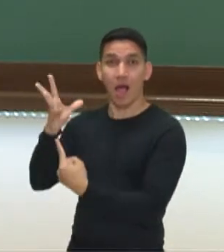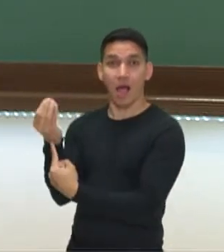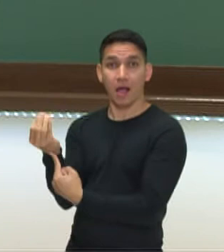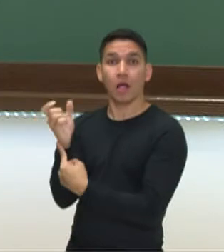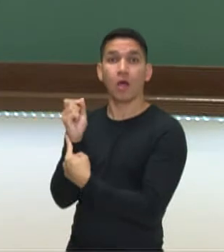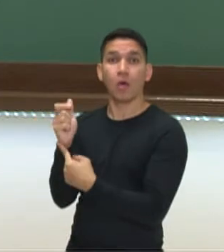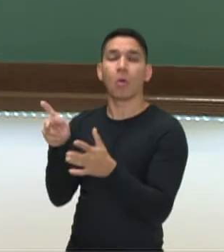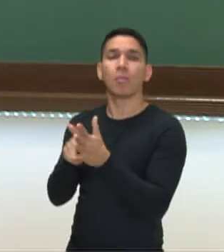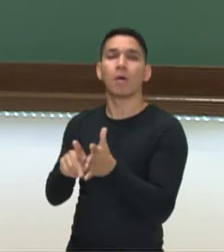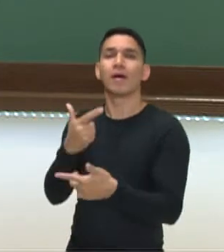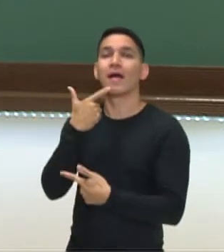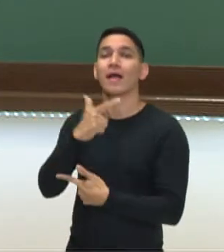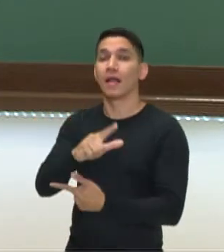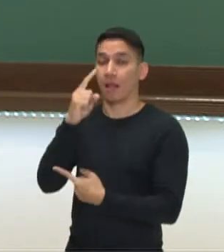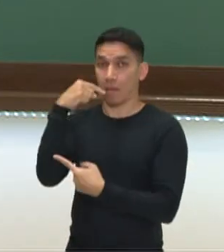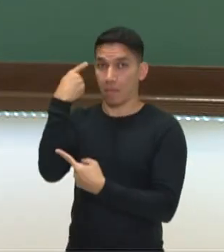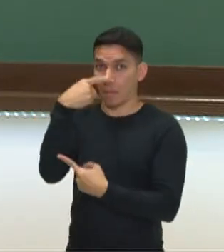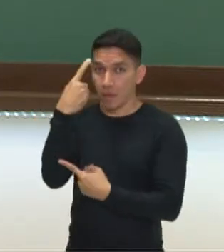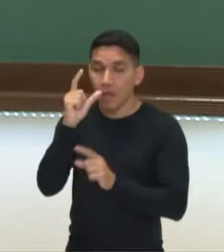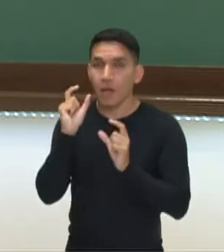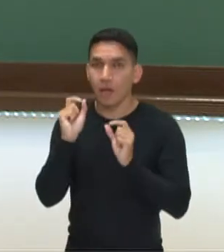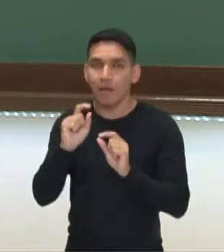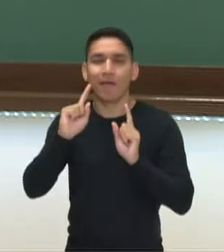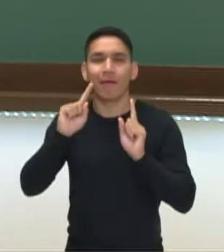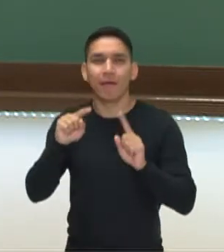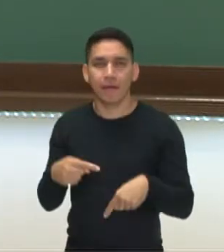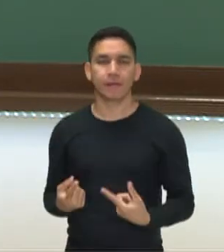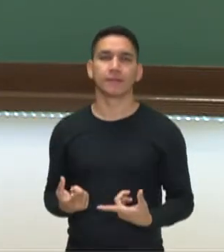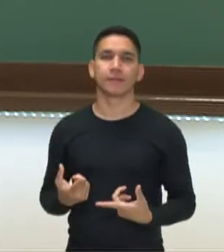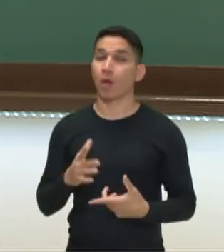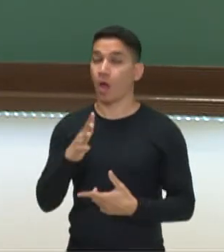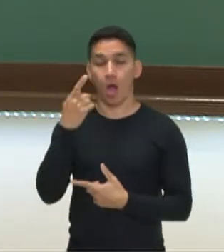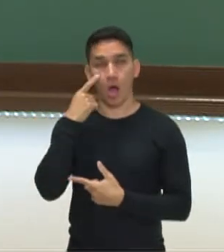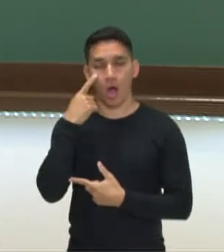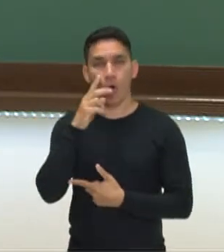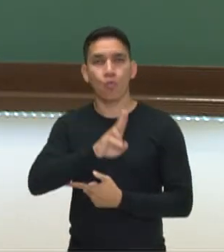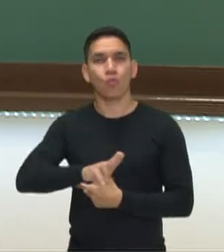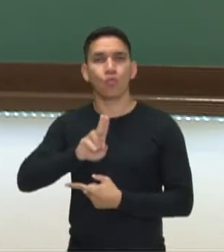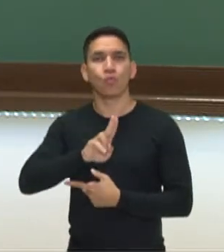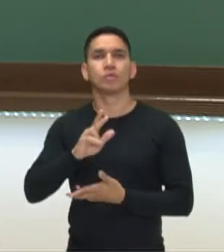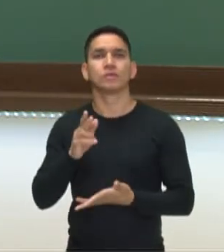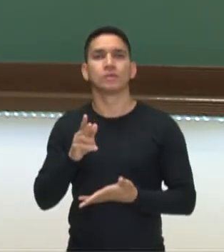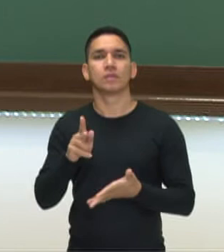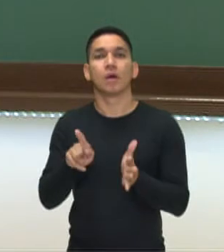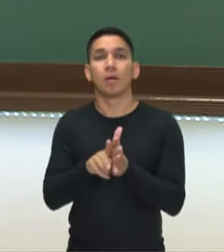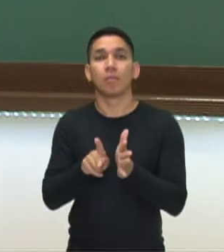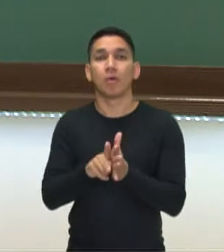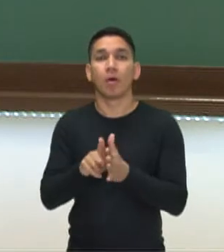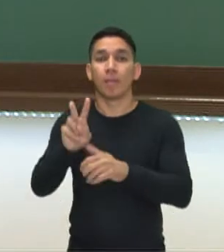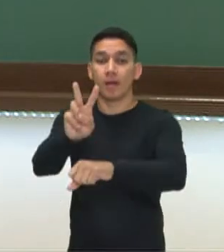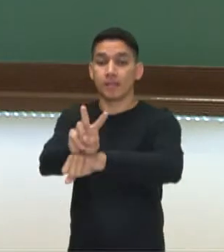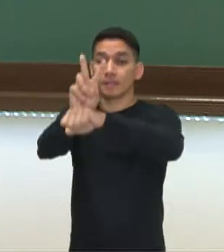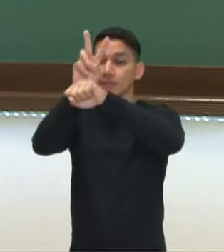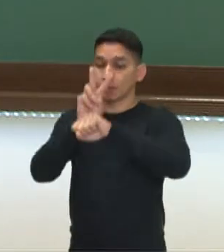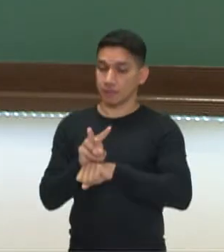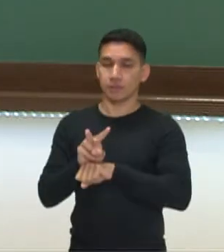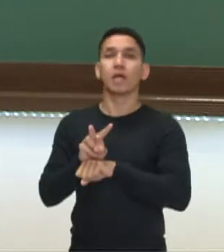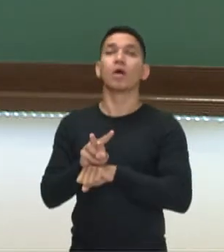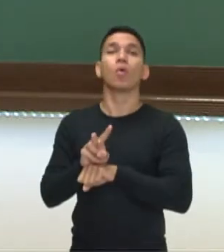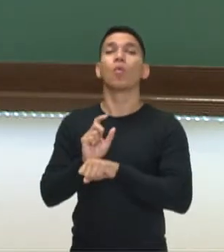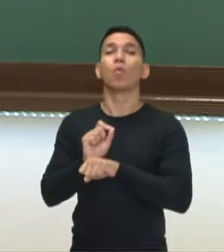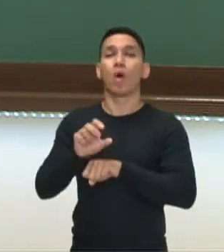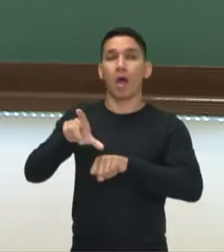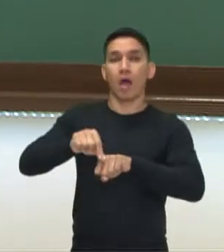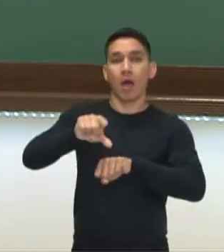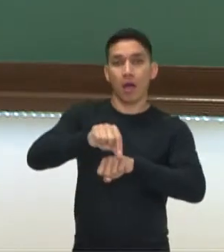em língua espanhola, tá? Ó, utilização do empréstimo do artigo